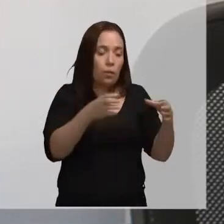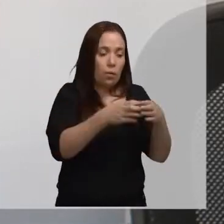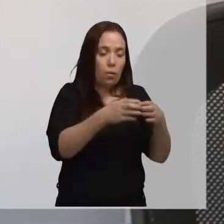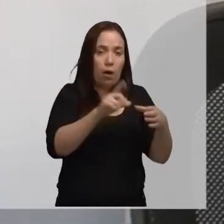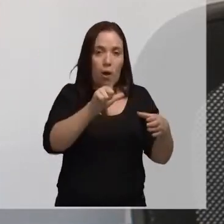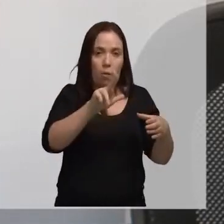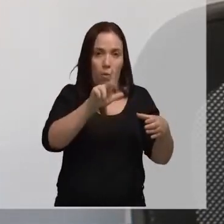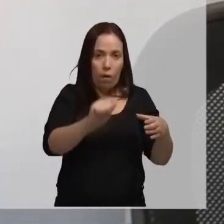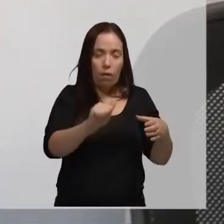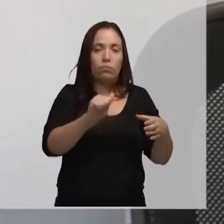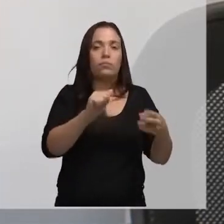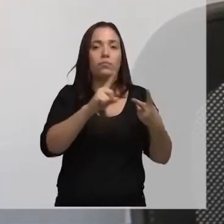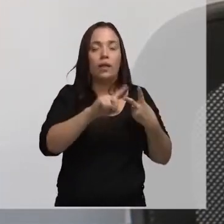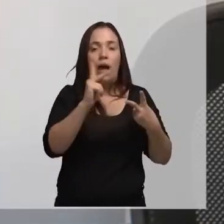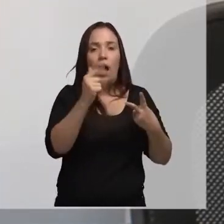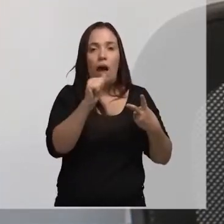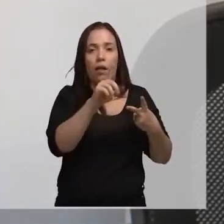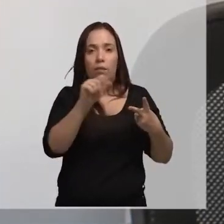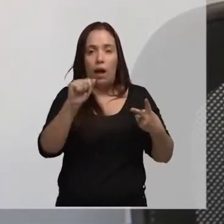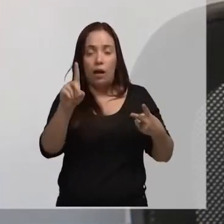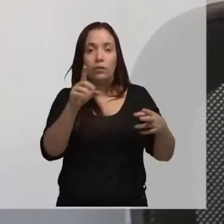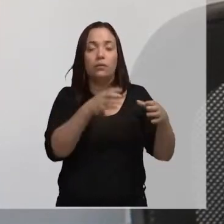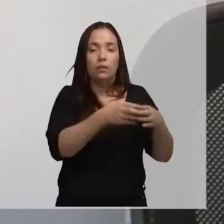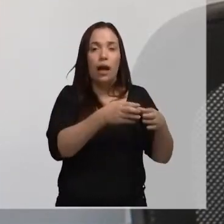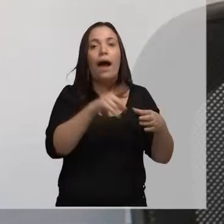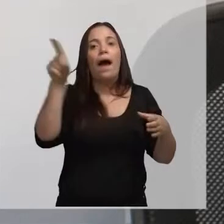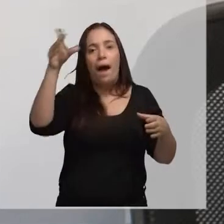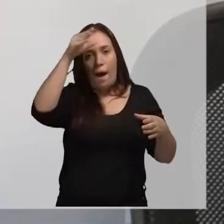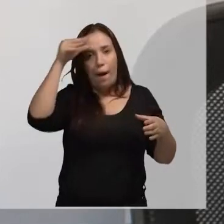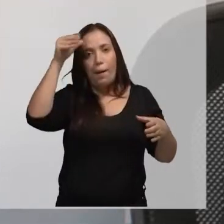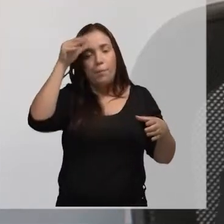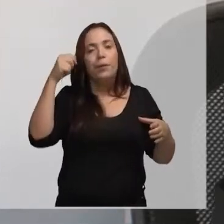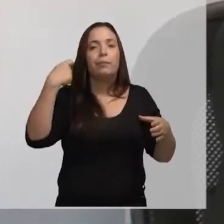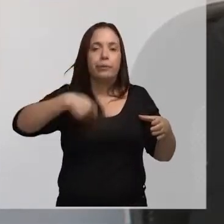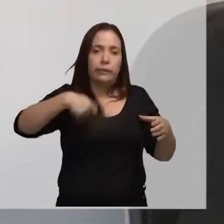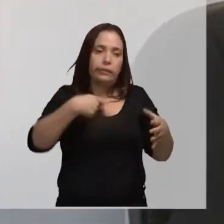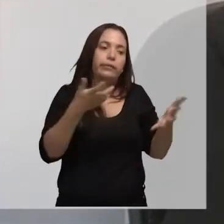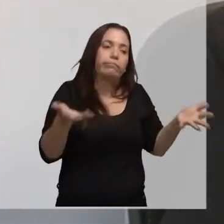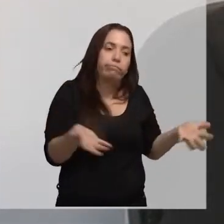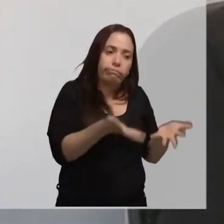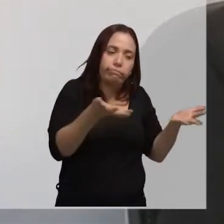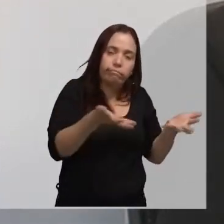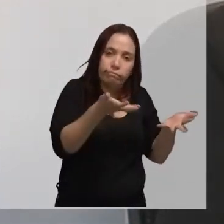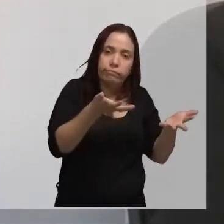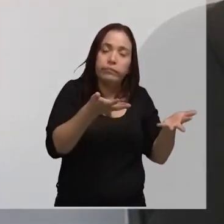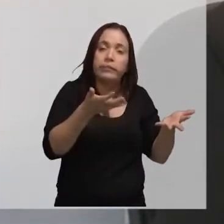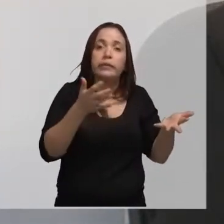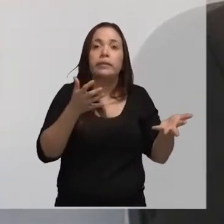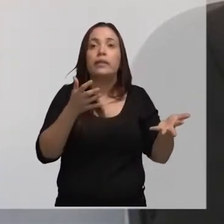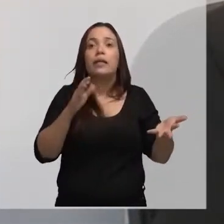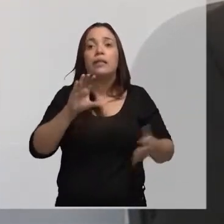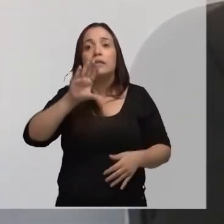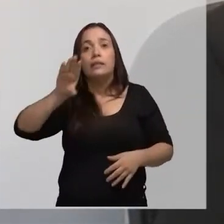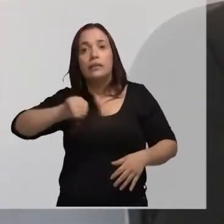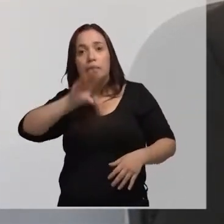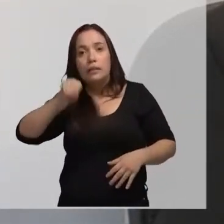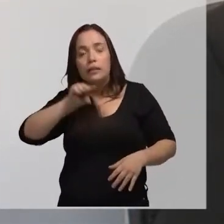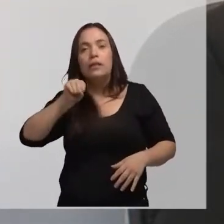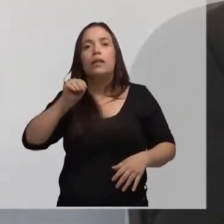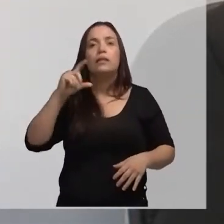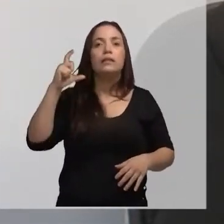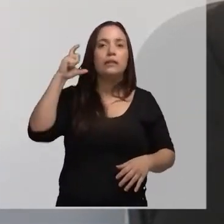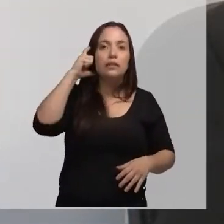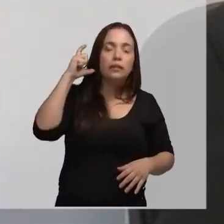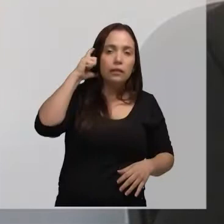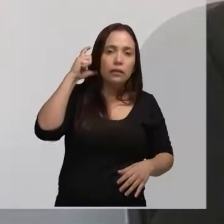Haddad, aonde o Camilo vai ter que dar uma atenção especial. Outro, liderado por Ciro e Cid,